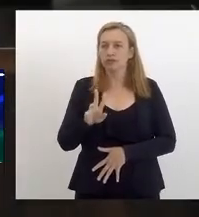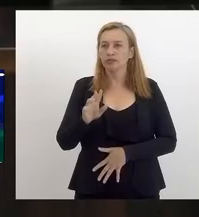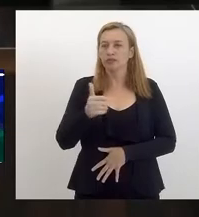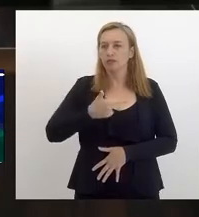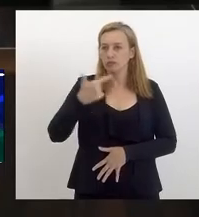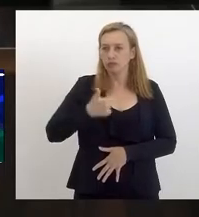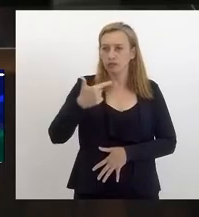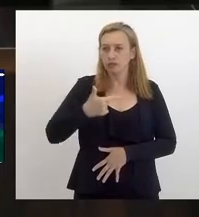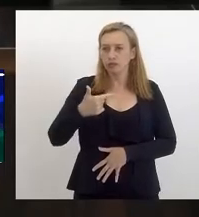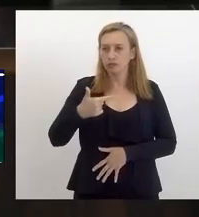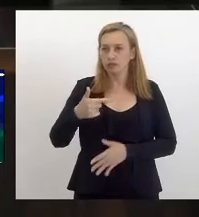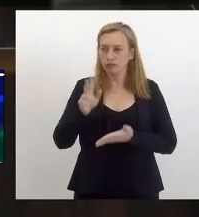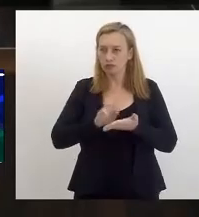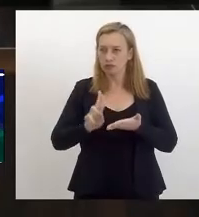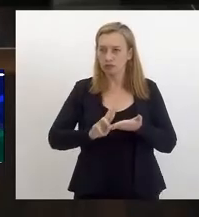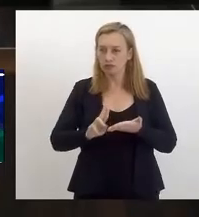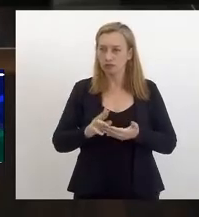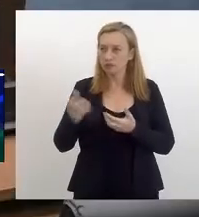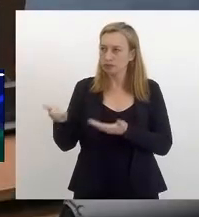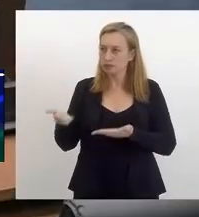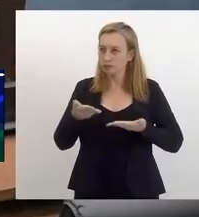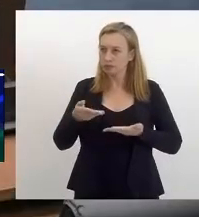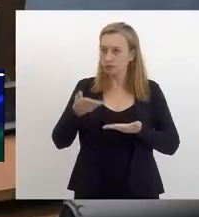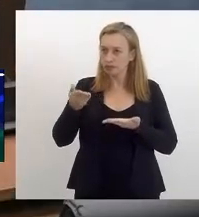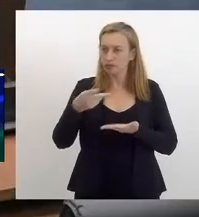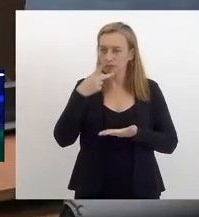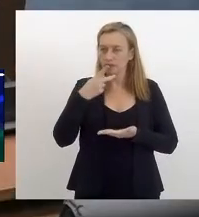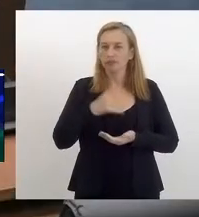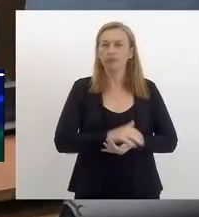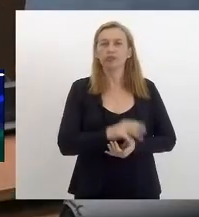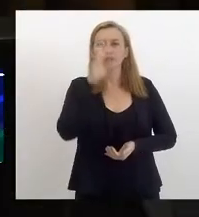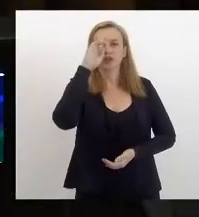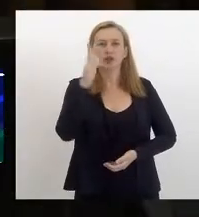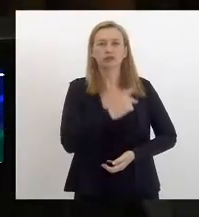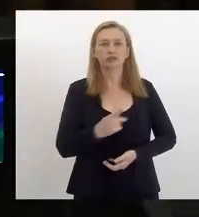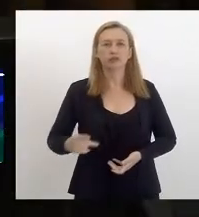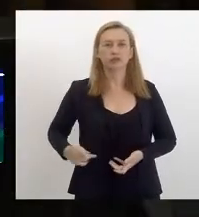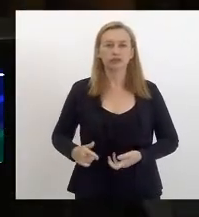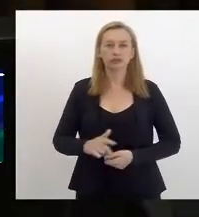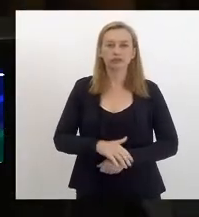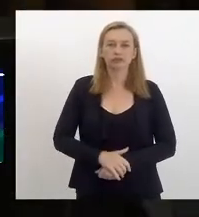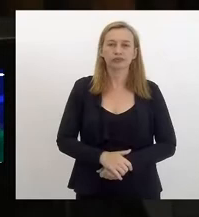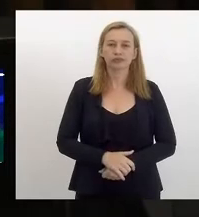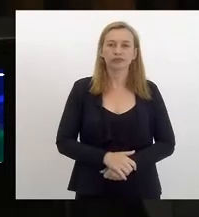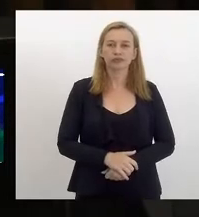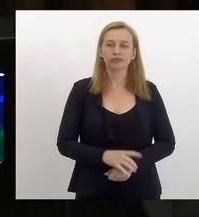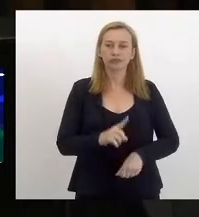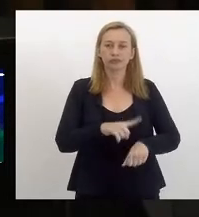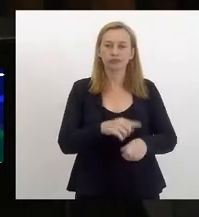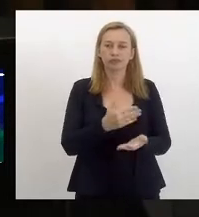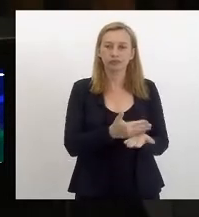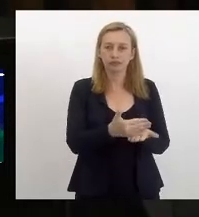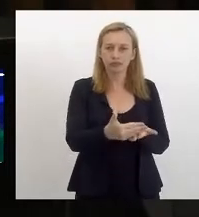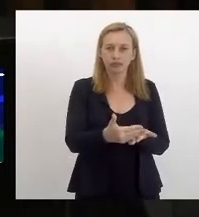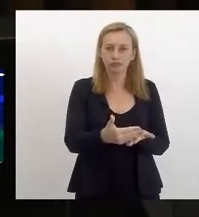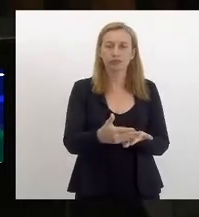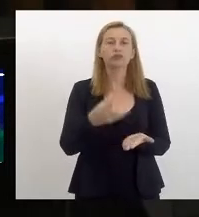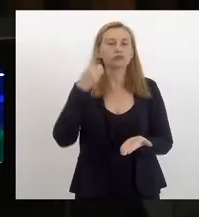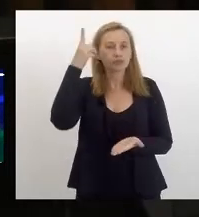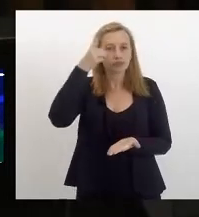segundo orador inscrito é para deixar o tempo palavra o senhor presidente do expediente Inicial